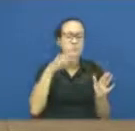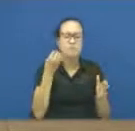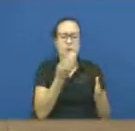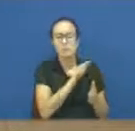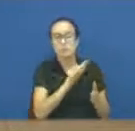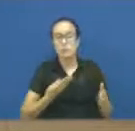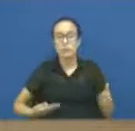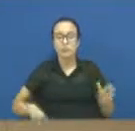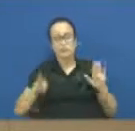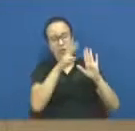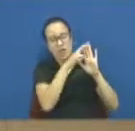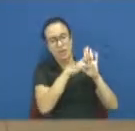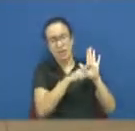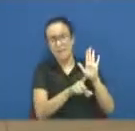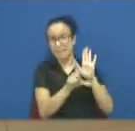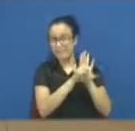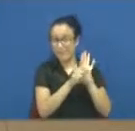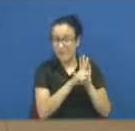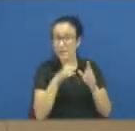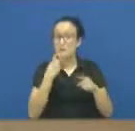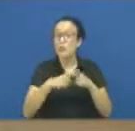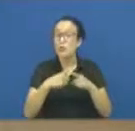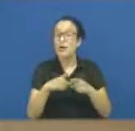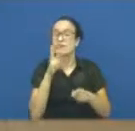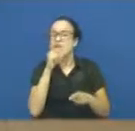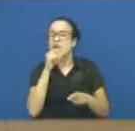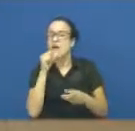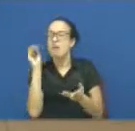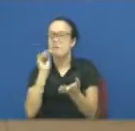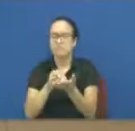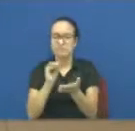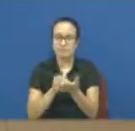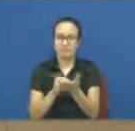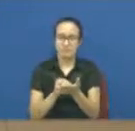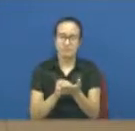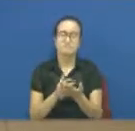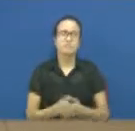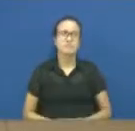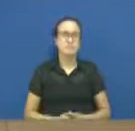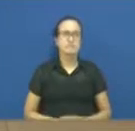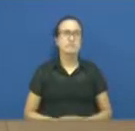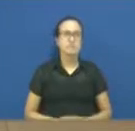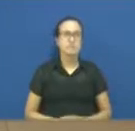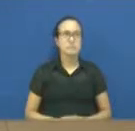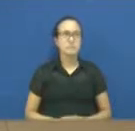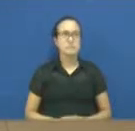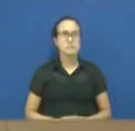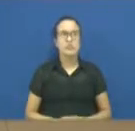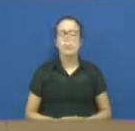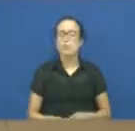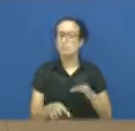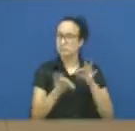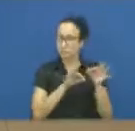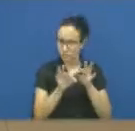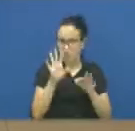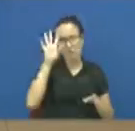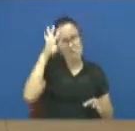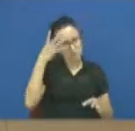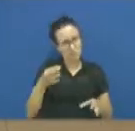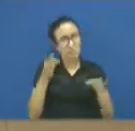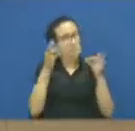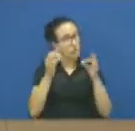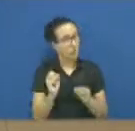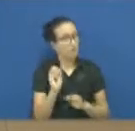buscar soluções quanto à crise hídrica no município de Limeira e dar outras providências. O projeto de resolução está em ordem para ser apreciado